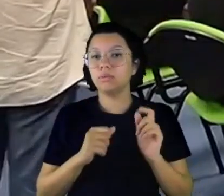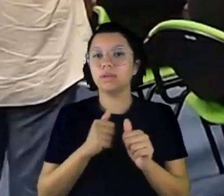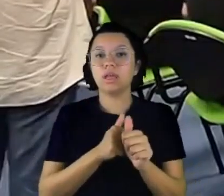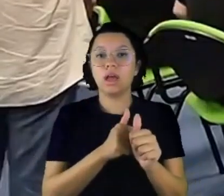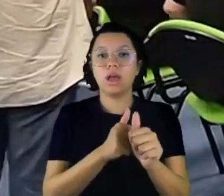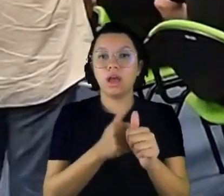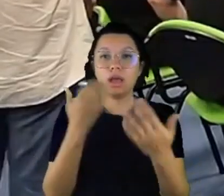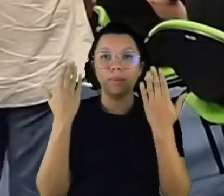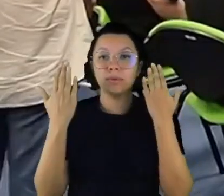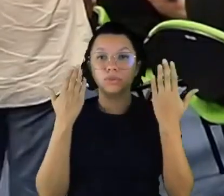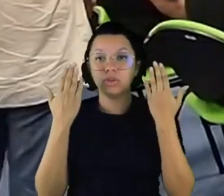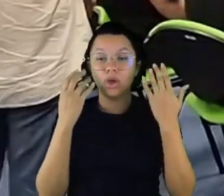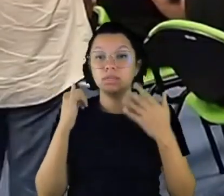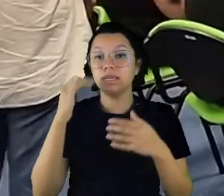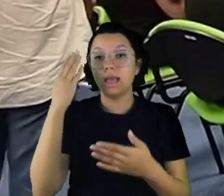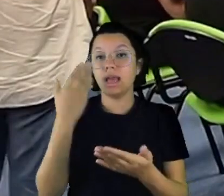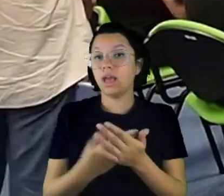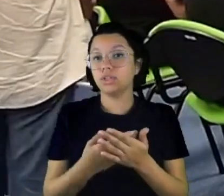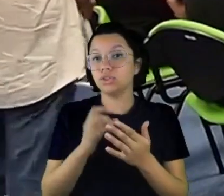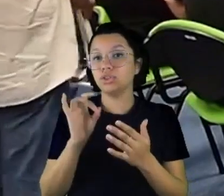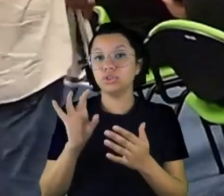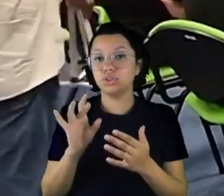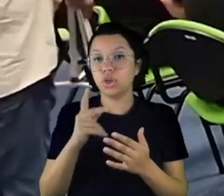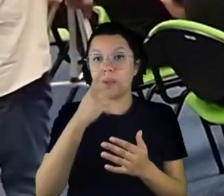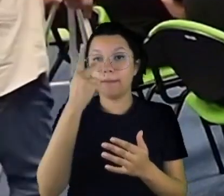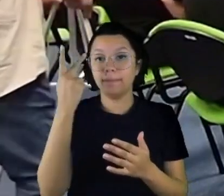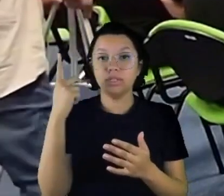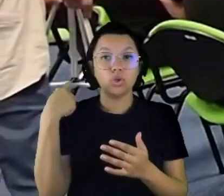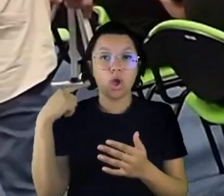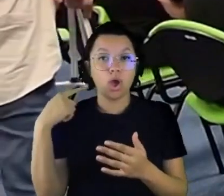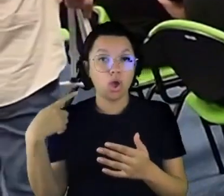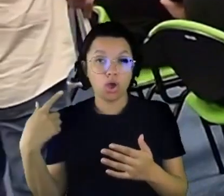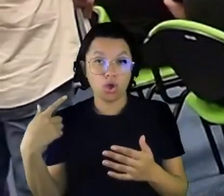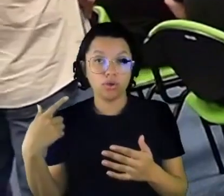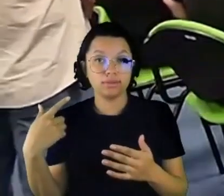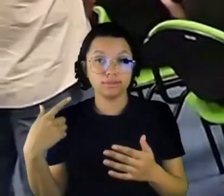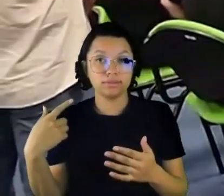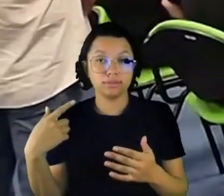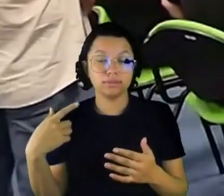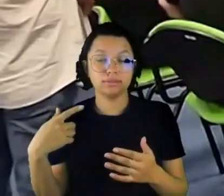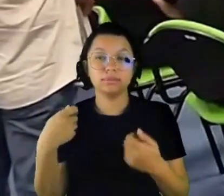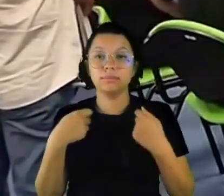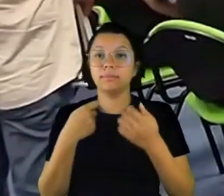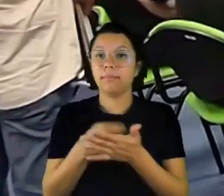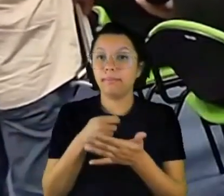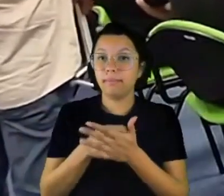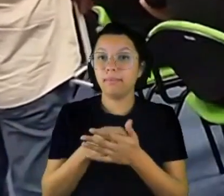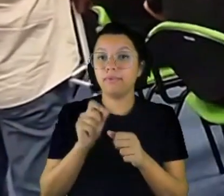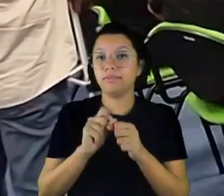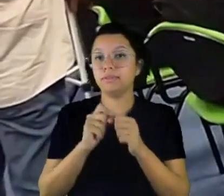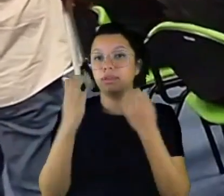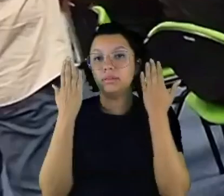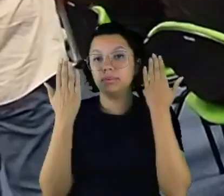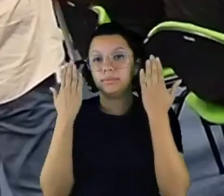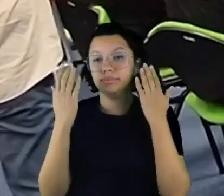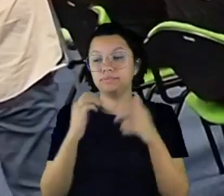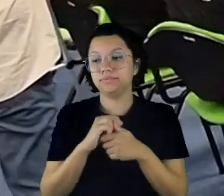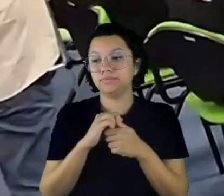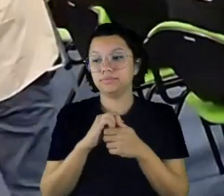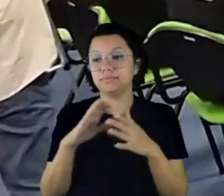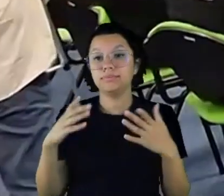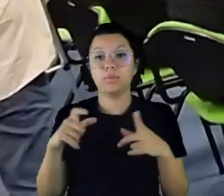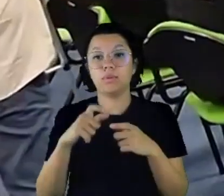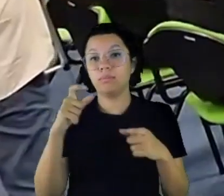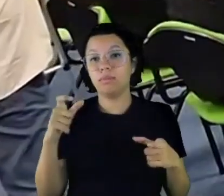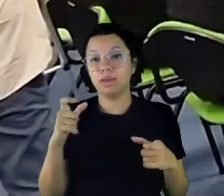psicológico se ele acredita que somente pessoas doidas, entre aspas, devem fazer tratamento psicológico? A maioria dos idosos